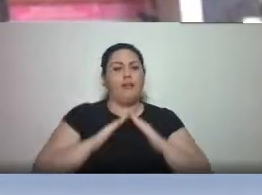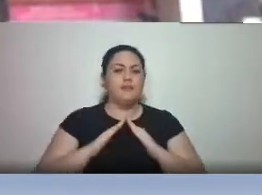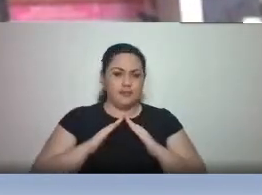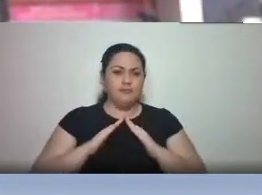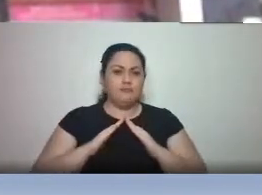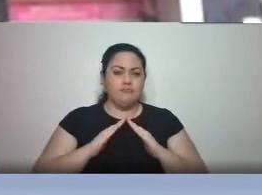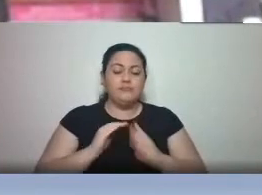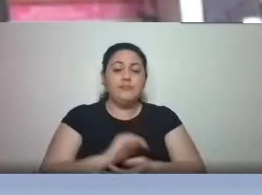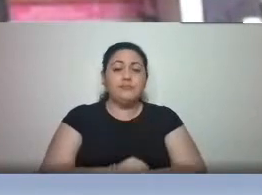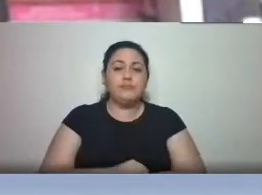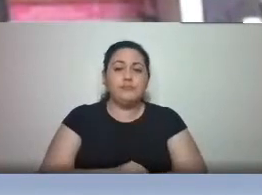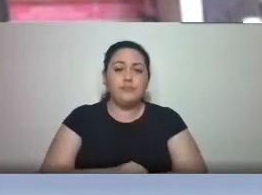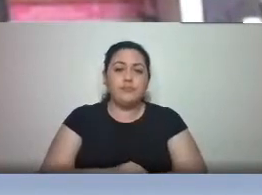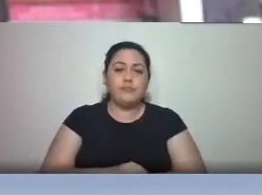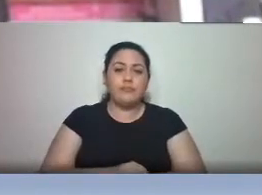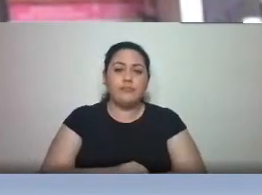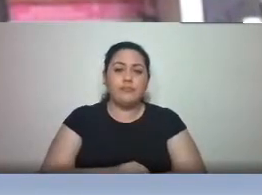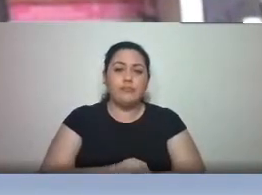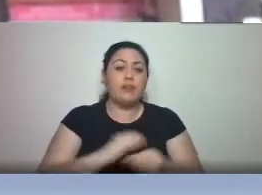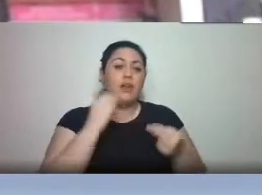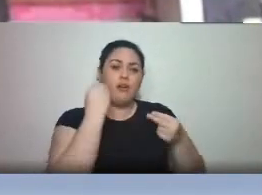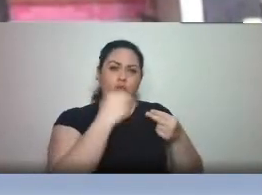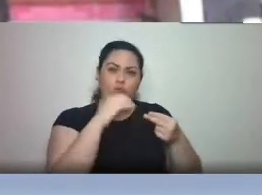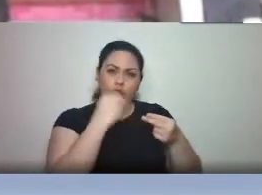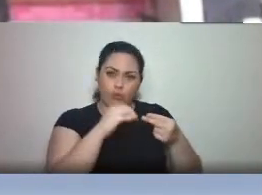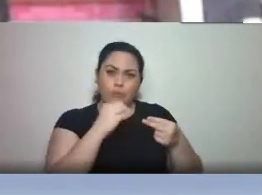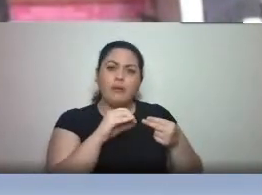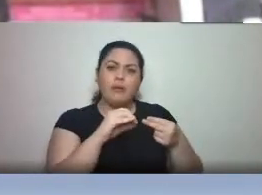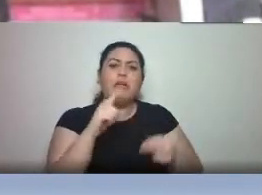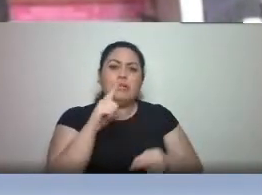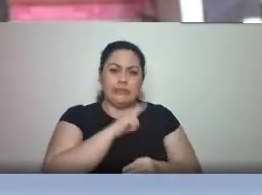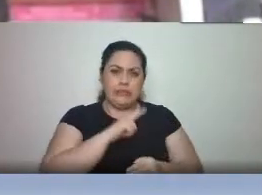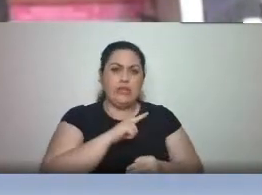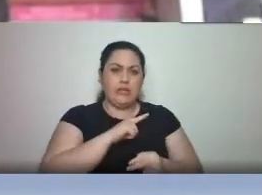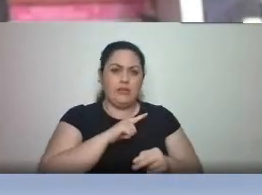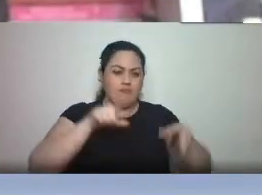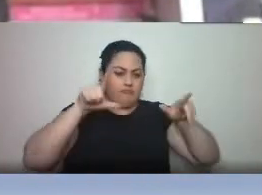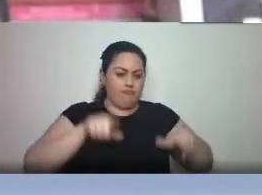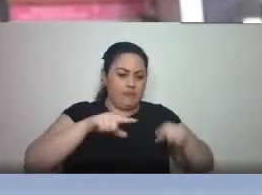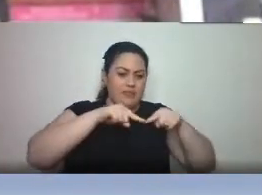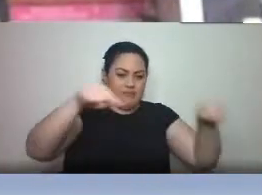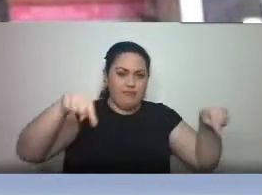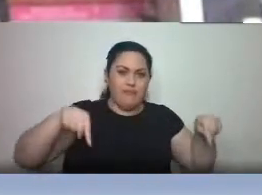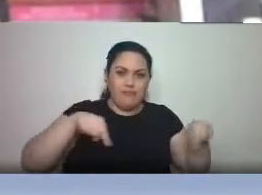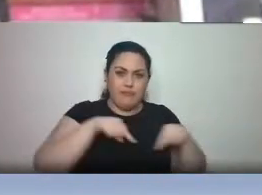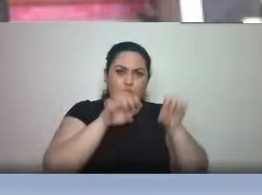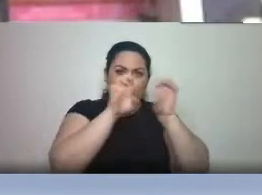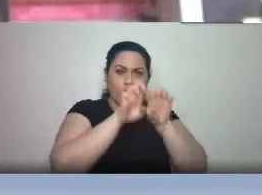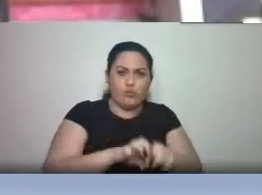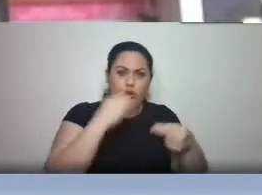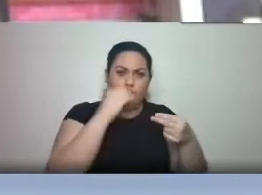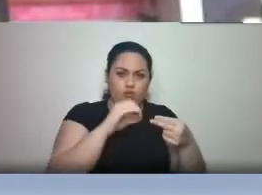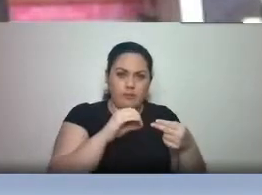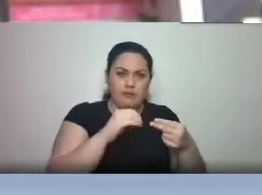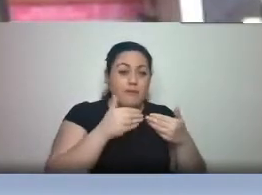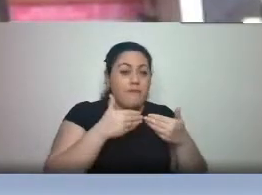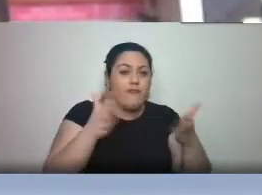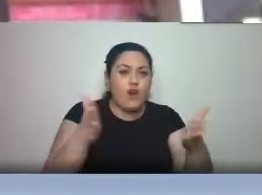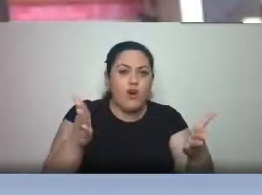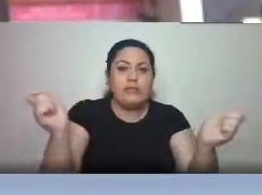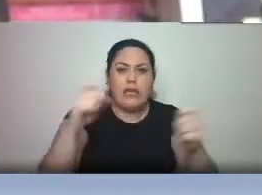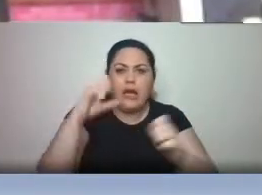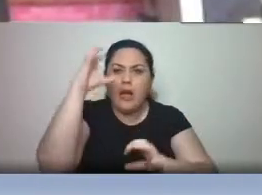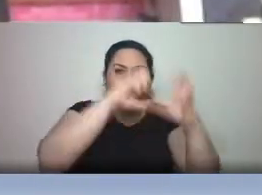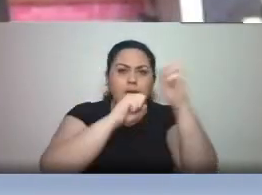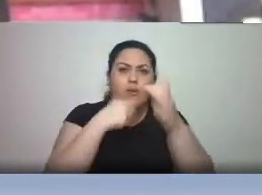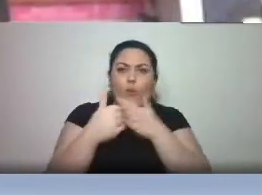E assim como a UFSC transcende esse espaço físico, e é possível aprender muito em qualquer situação, em qualquer localização, e